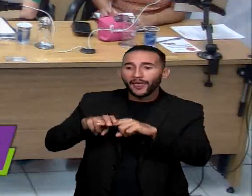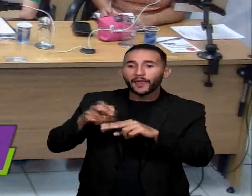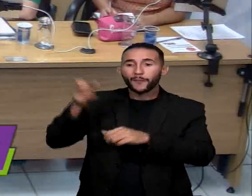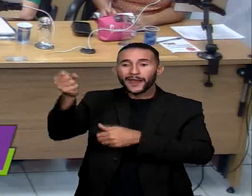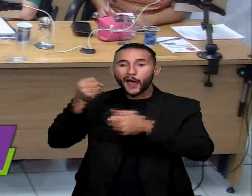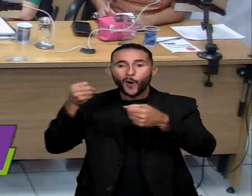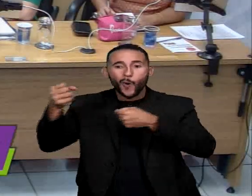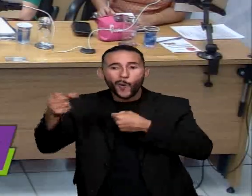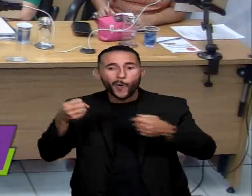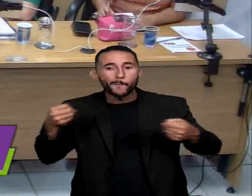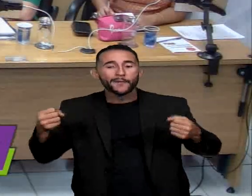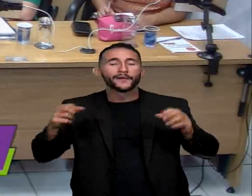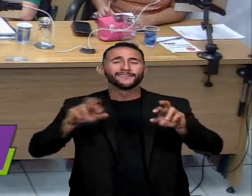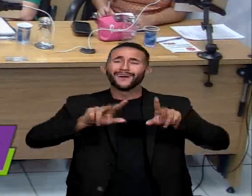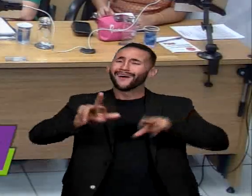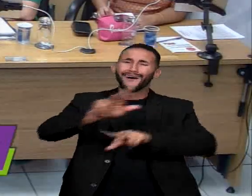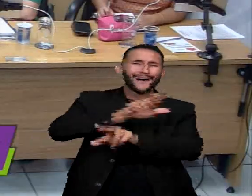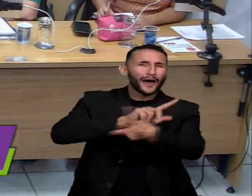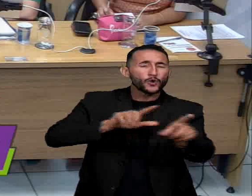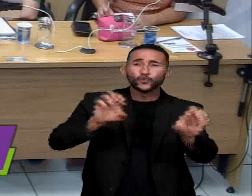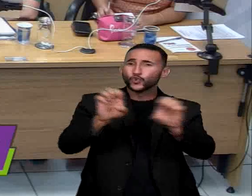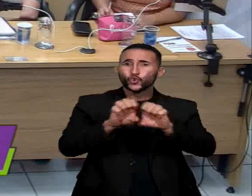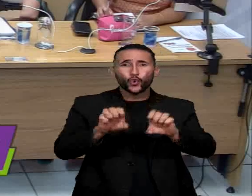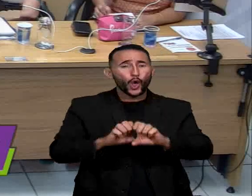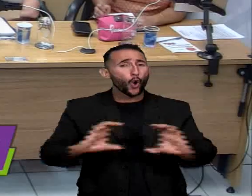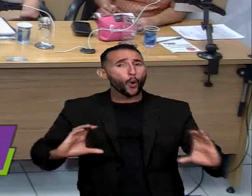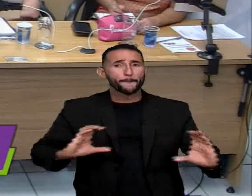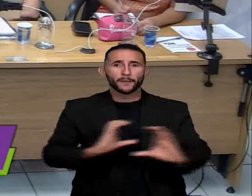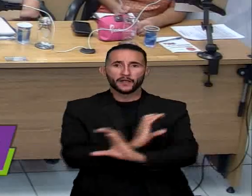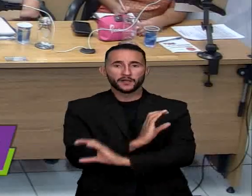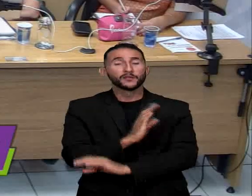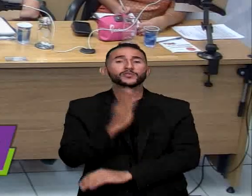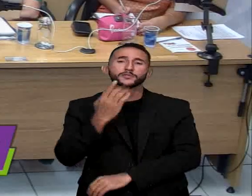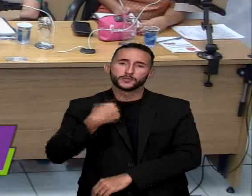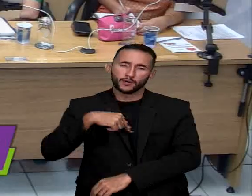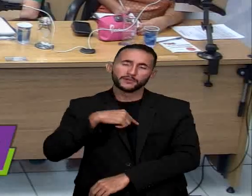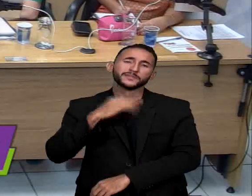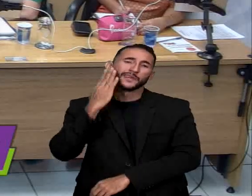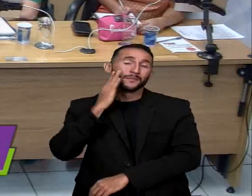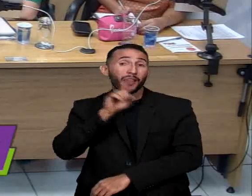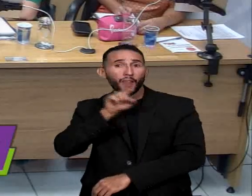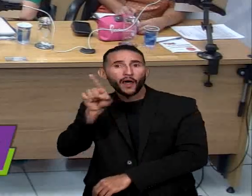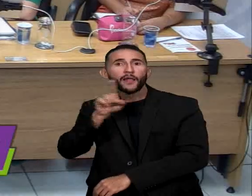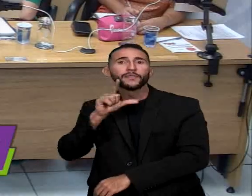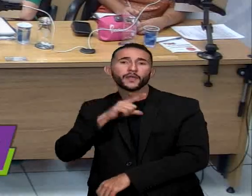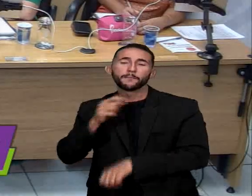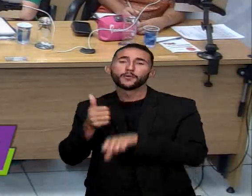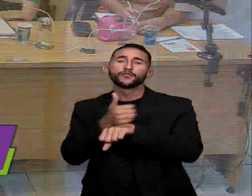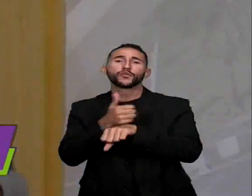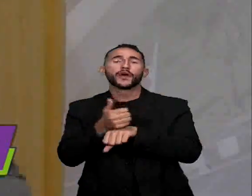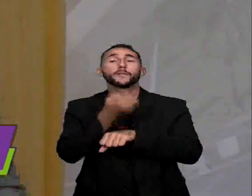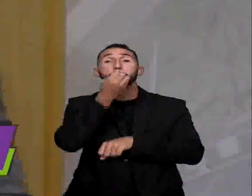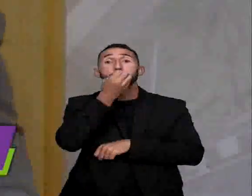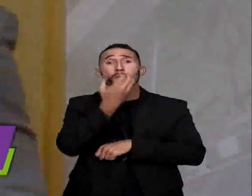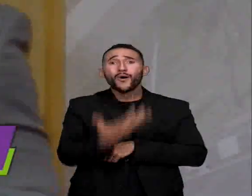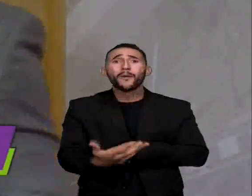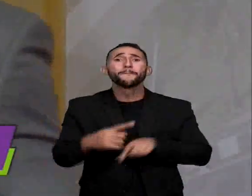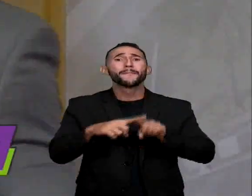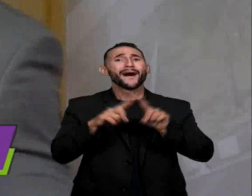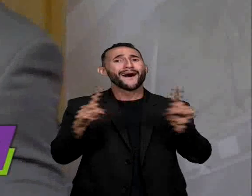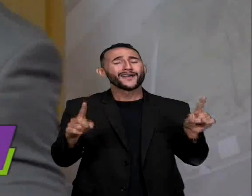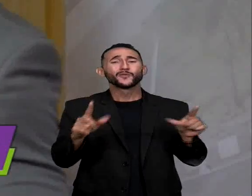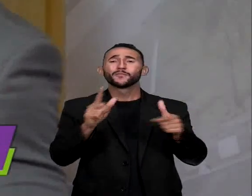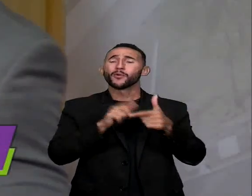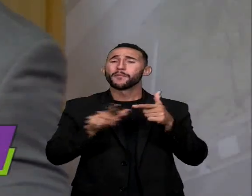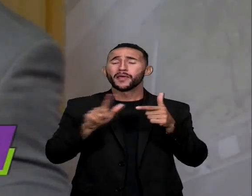e para atender mais e atender melhor a gente sabe que lá nós temos excelentes profissionais e a gente sabe que a infraestrutura não